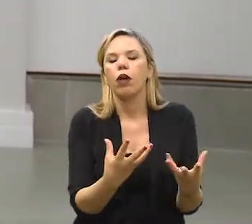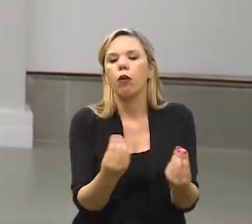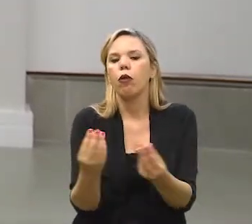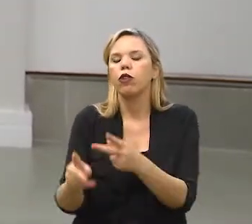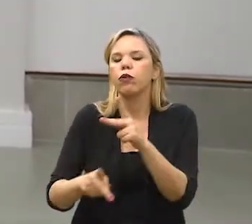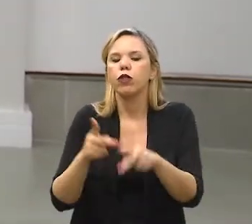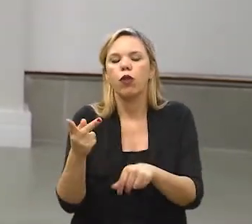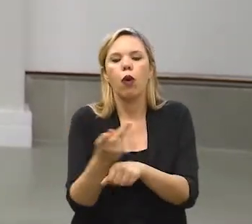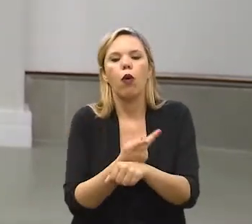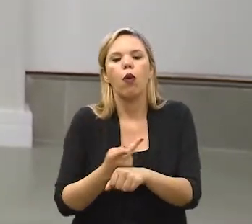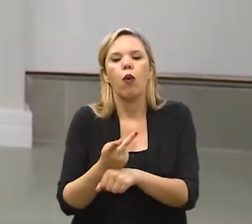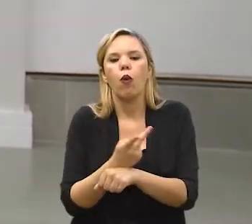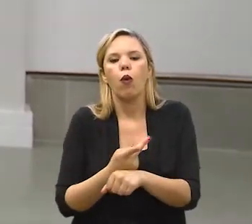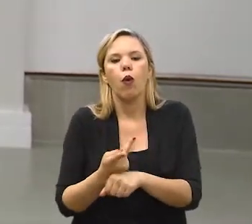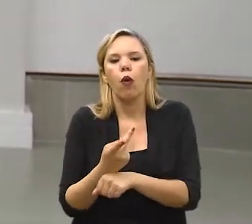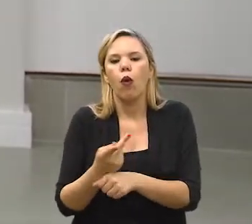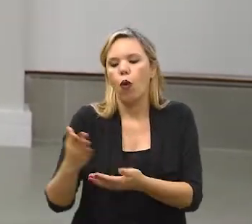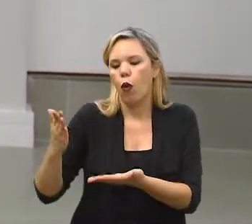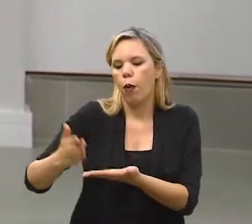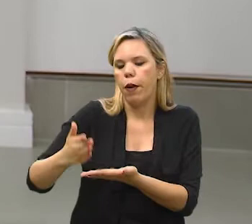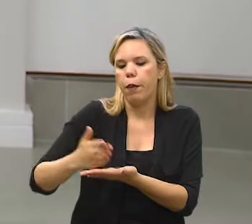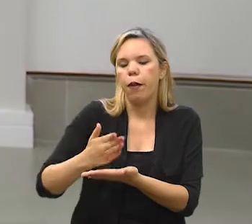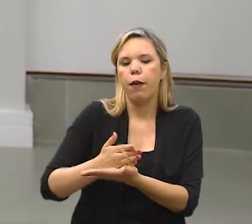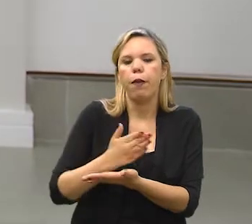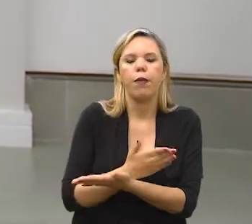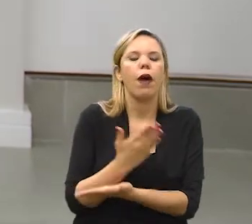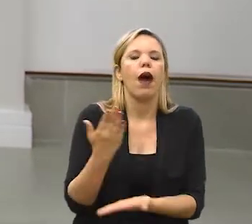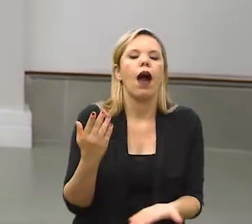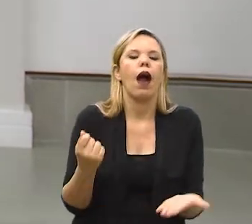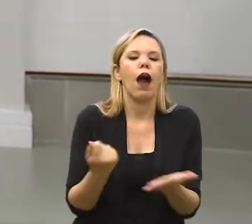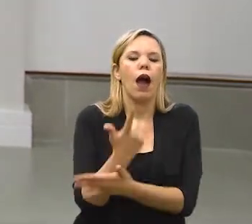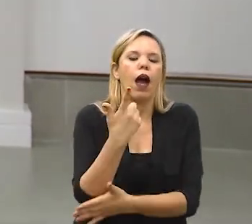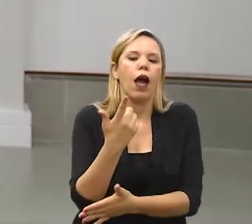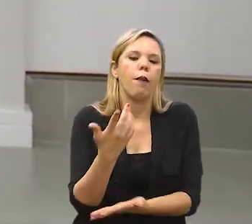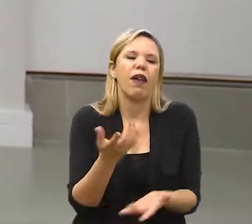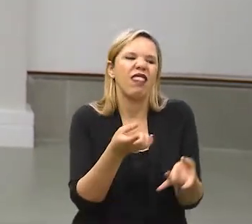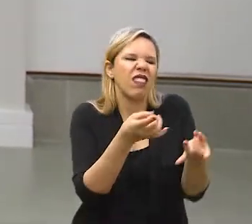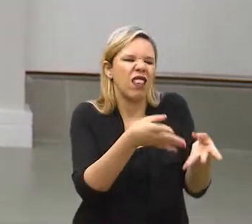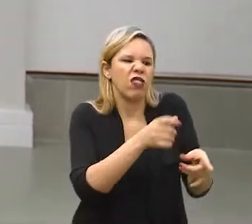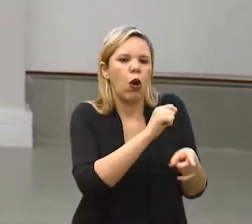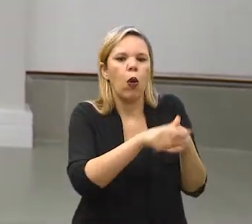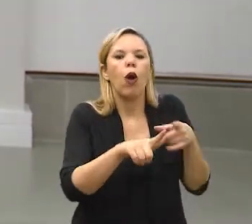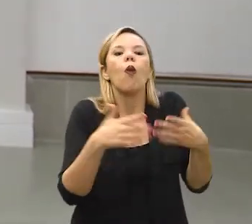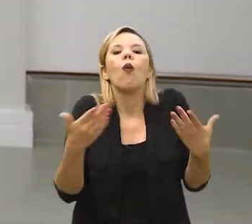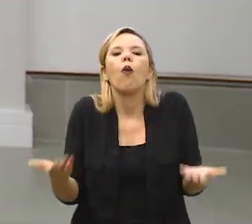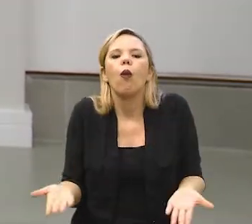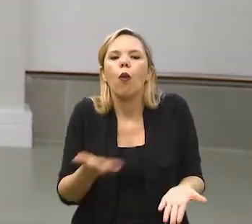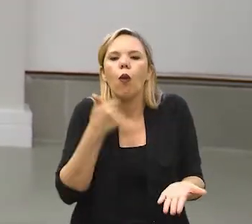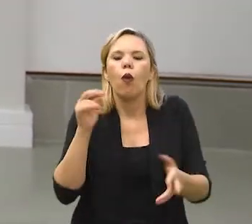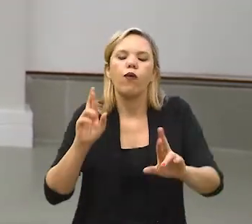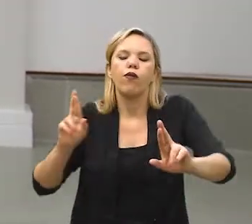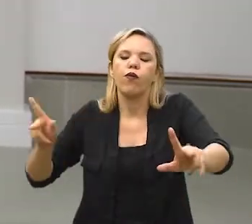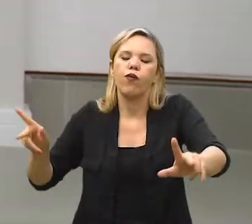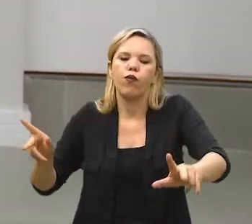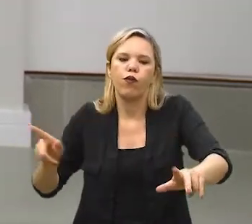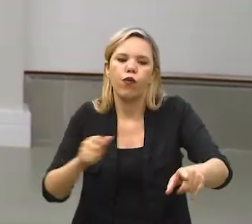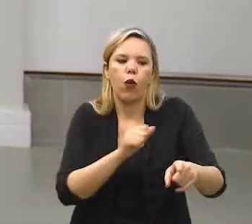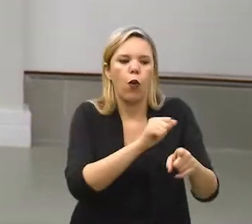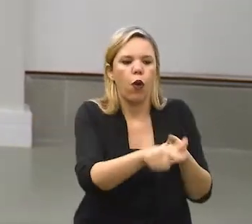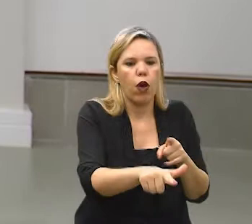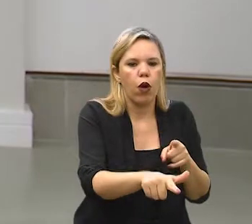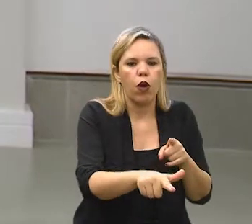procurou um financiamento imobiliário? É para sair do aluguel mesmo? Quais seriam a diferença aí do